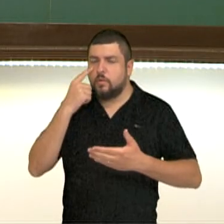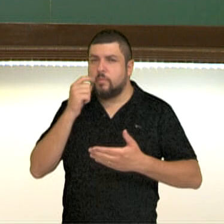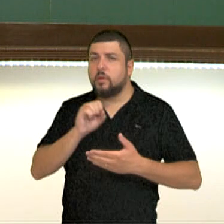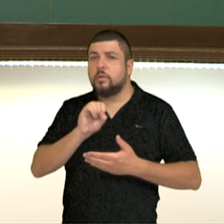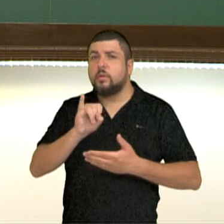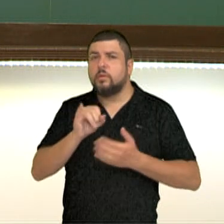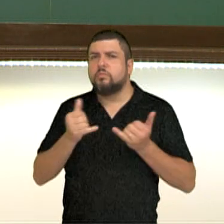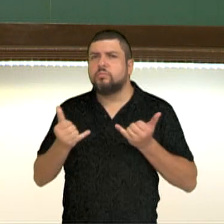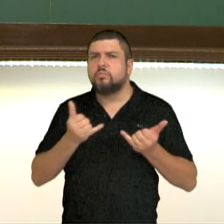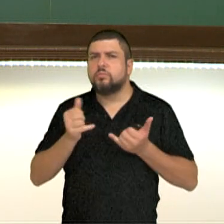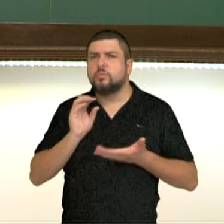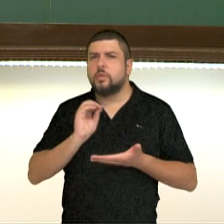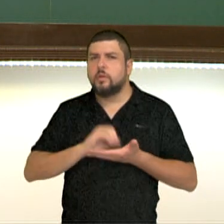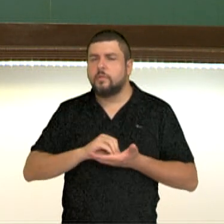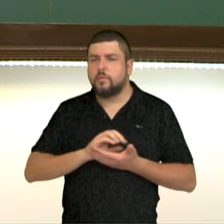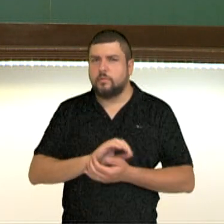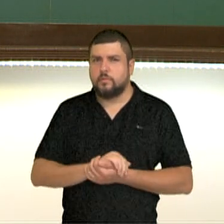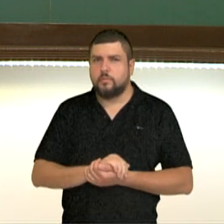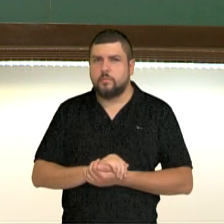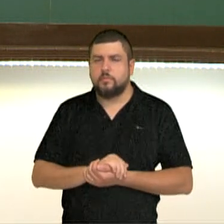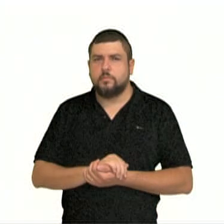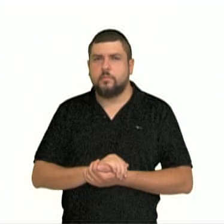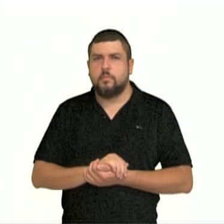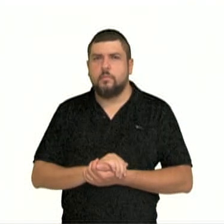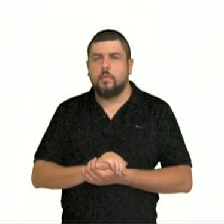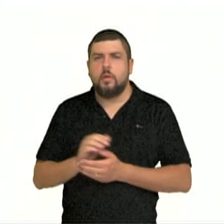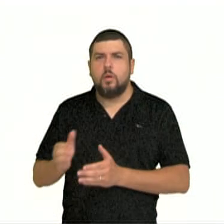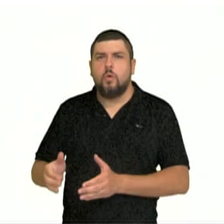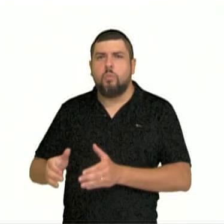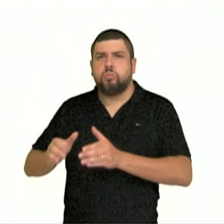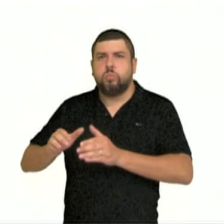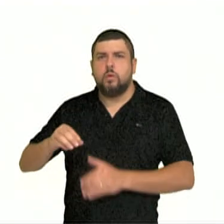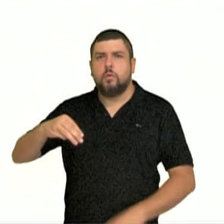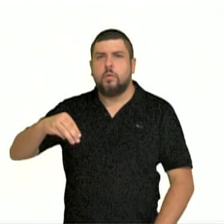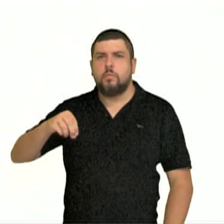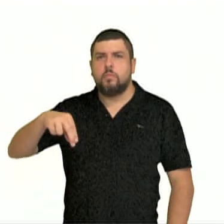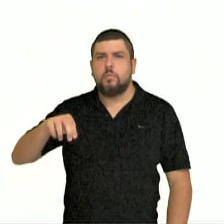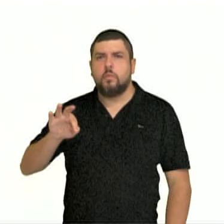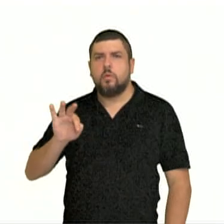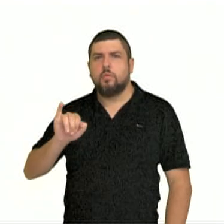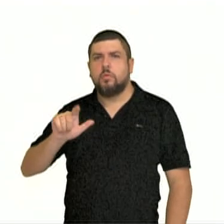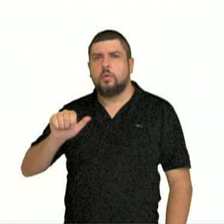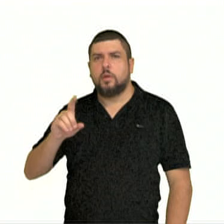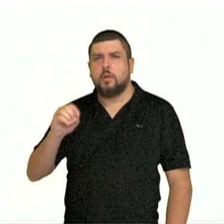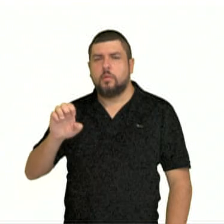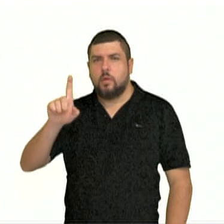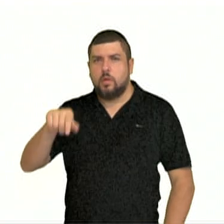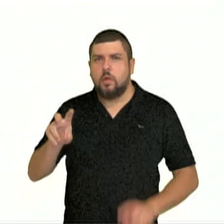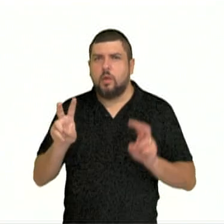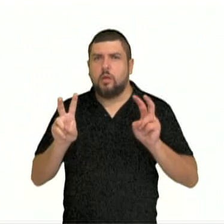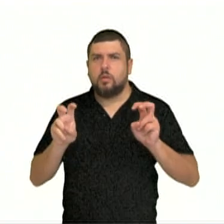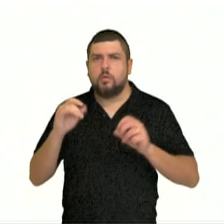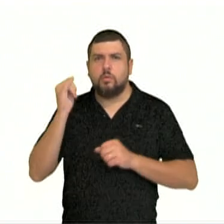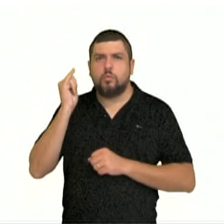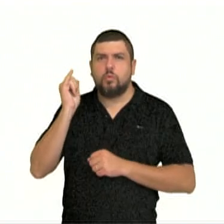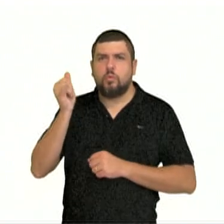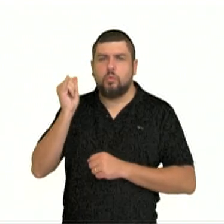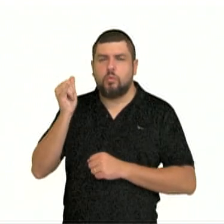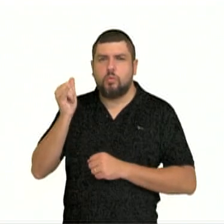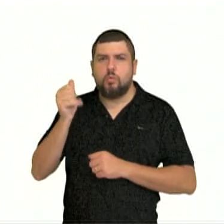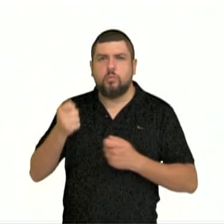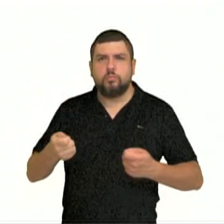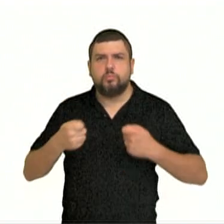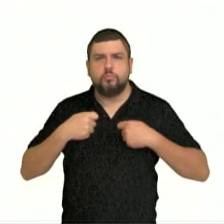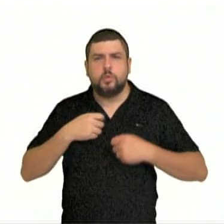agora. O Barril de Amontilado é mais um daqueles contos de Edgar Allan Poe, que metem medo na